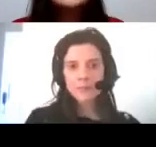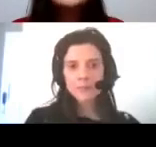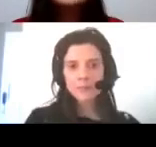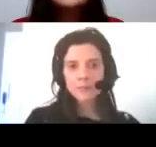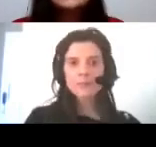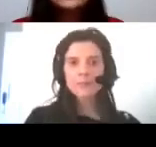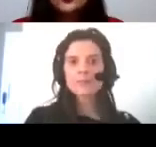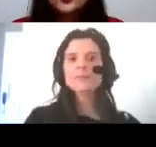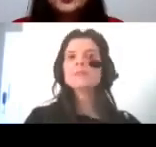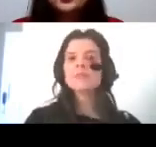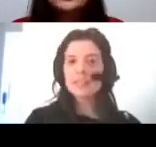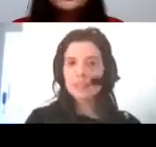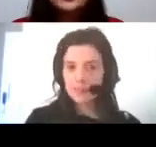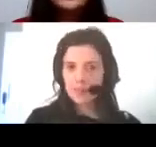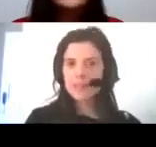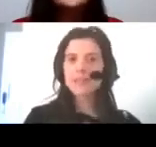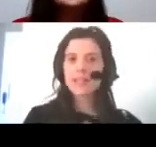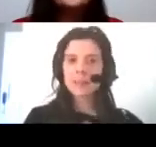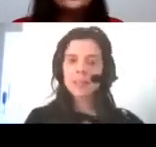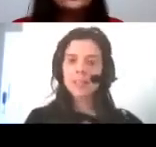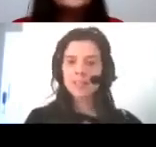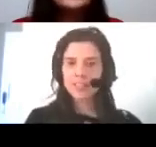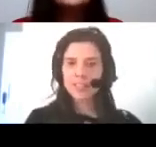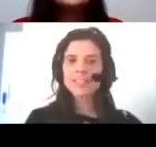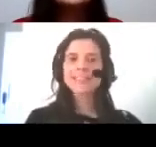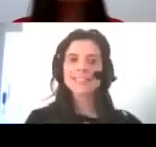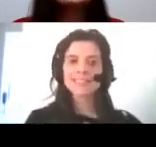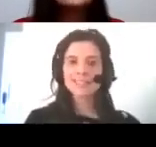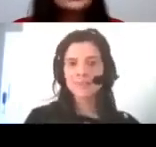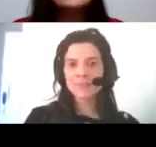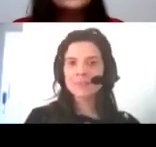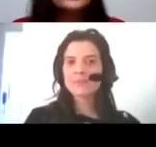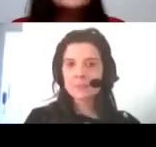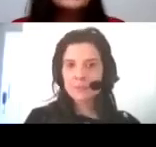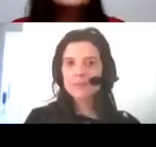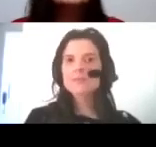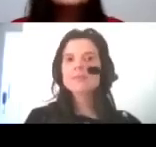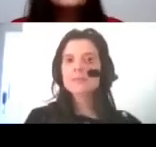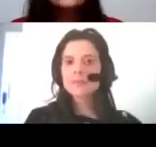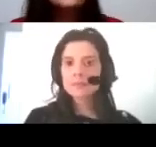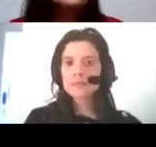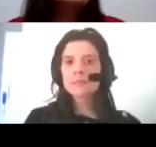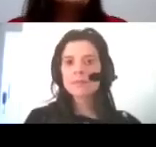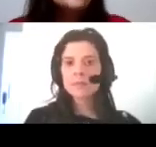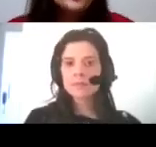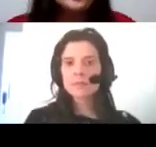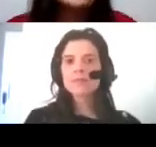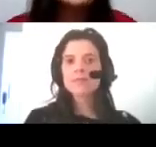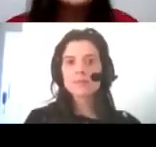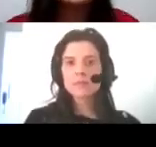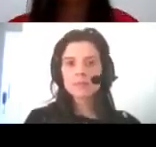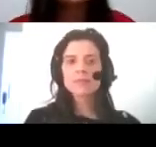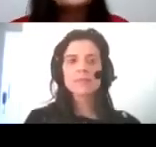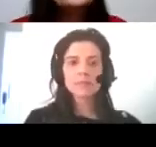É estar lado a lado, como você disse, né? É caminhar juntos, é caminhar de mãos dadas, rumo ao mesmo